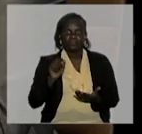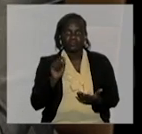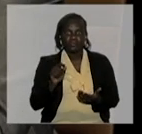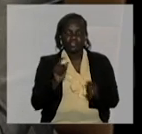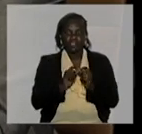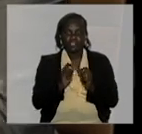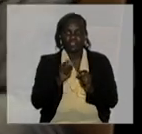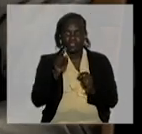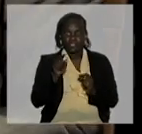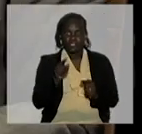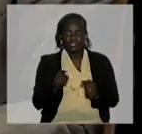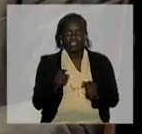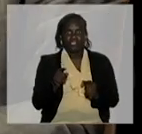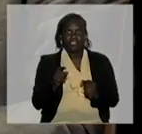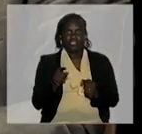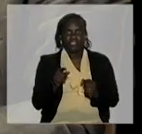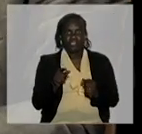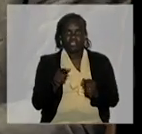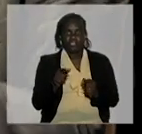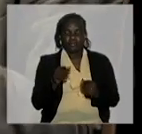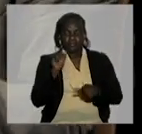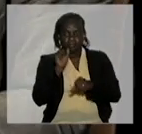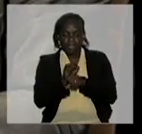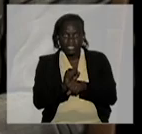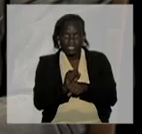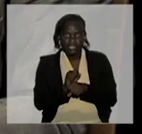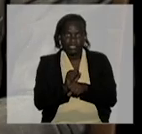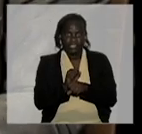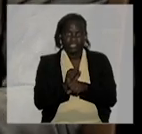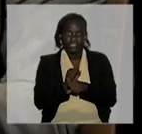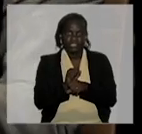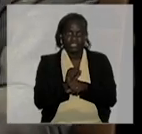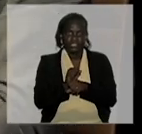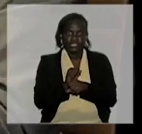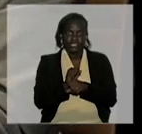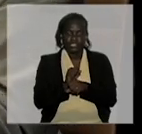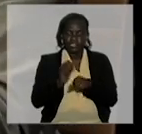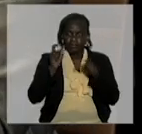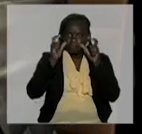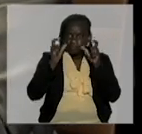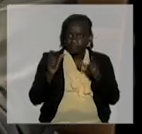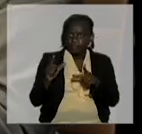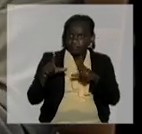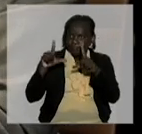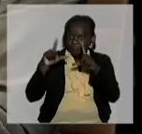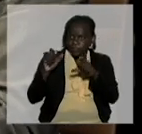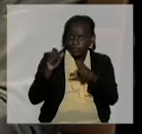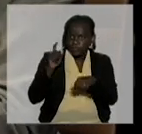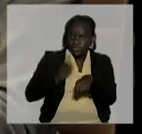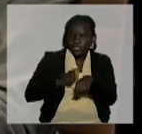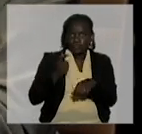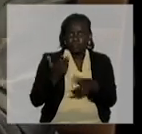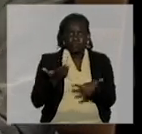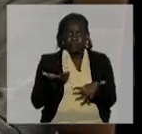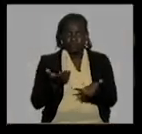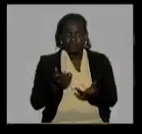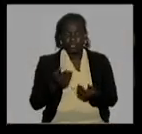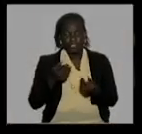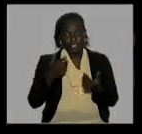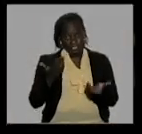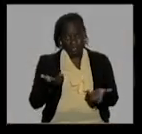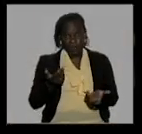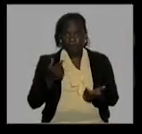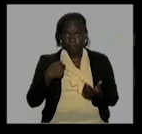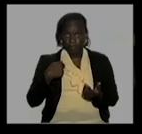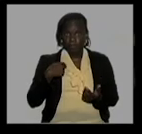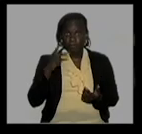o que faz com que você pare e tenha o interesse de registrar aquele momento?